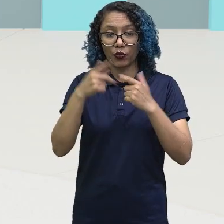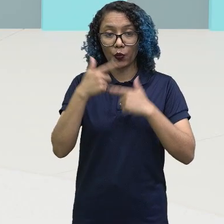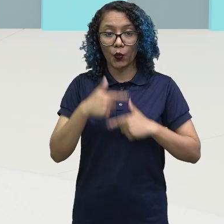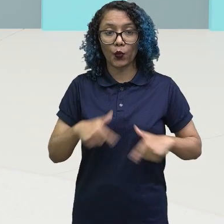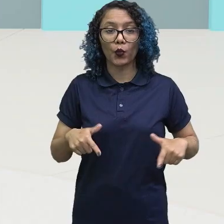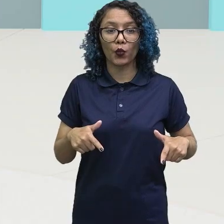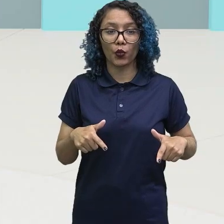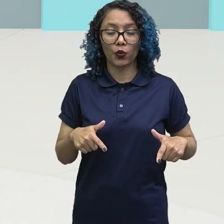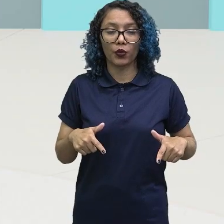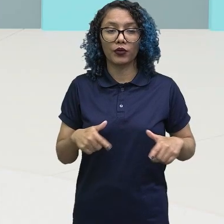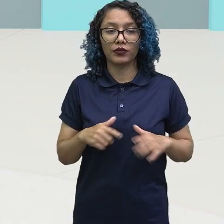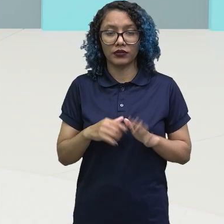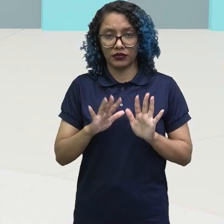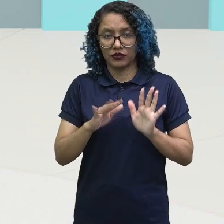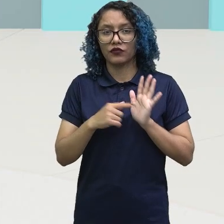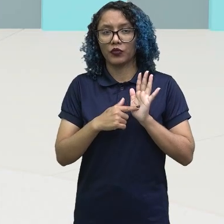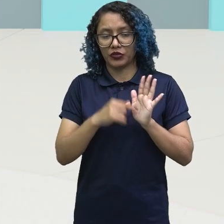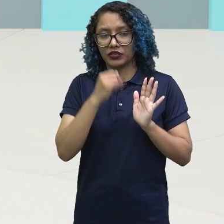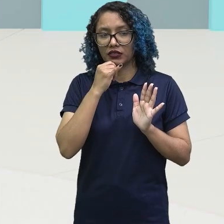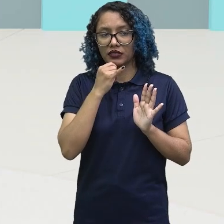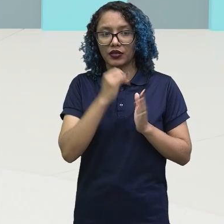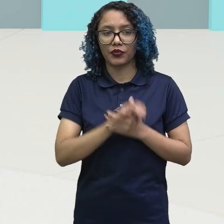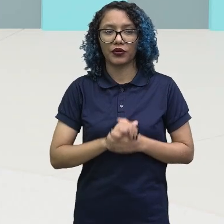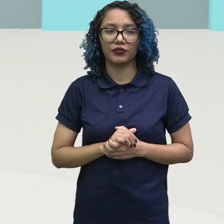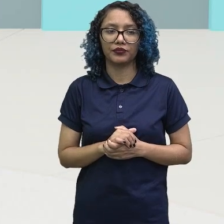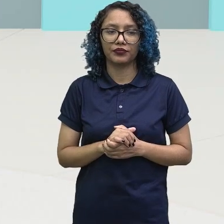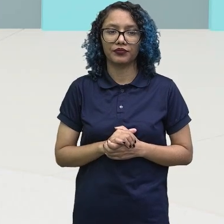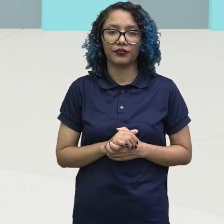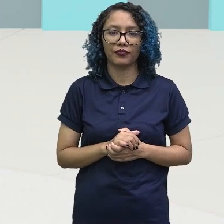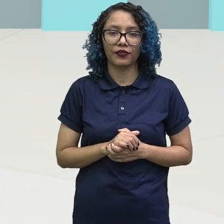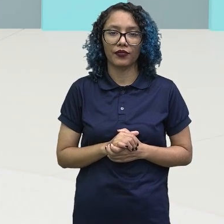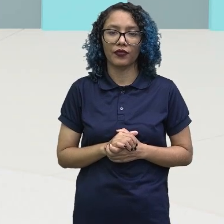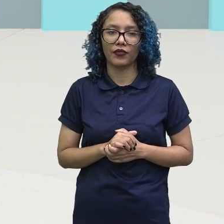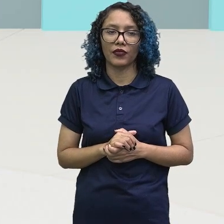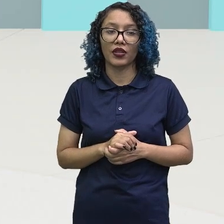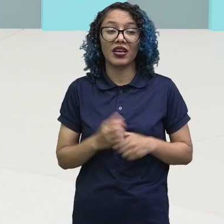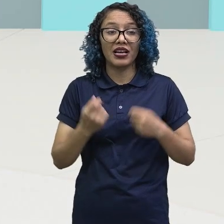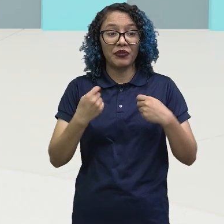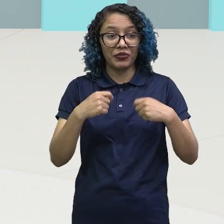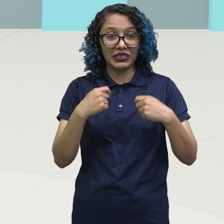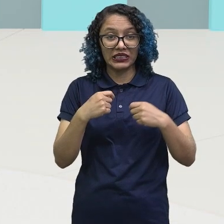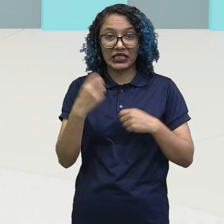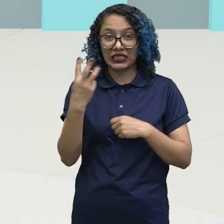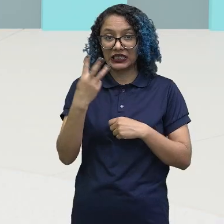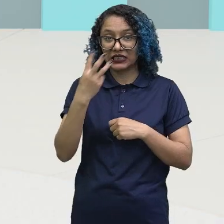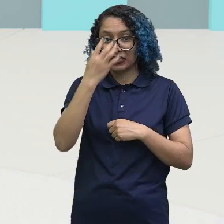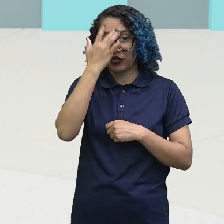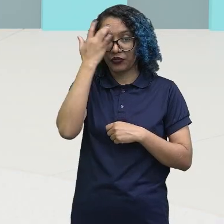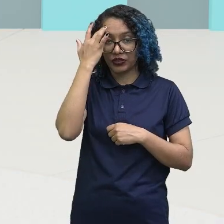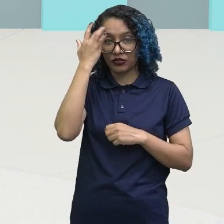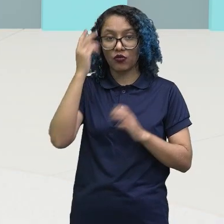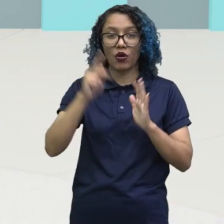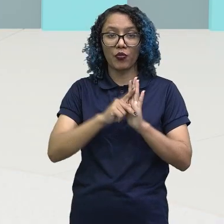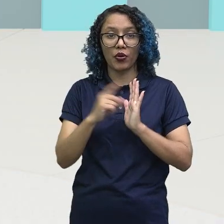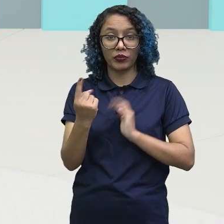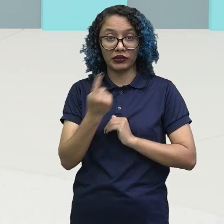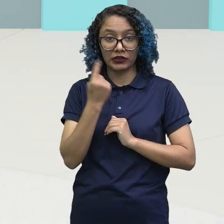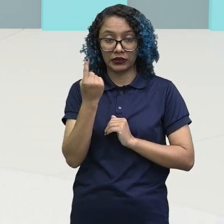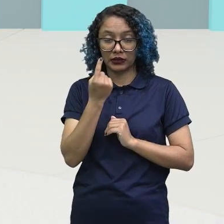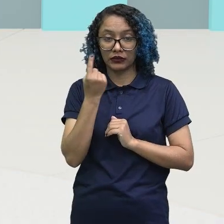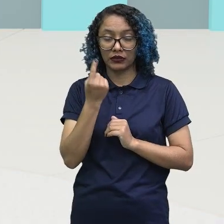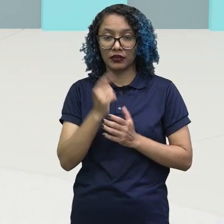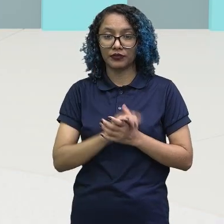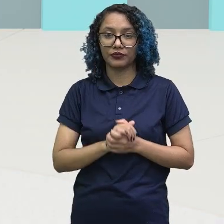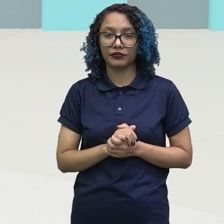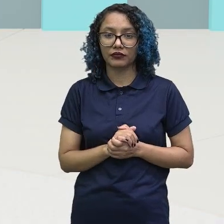vamos já ver os exemplos dos verbos impessoais. Esse verbo ele ficará na terceira pessoa do singular. Tá? Não